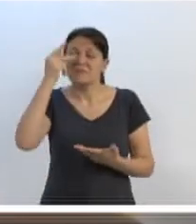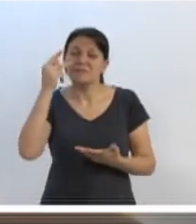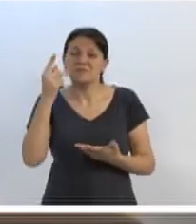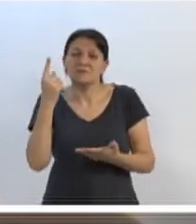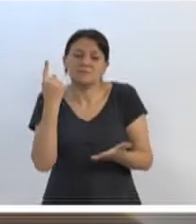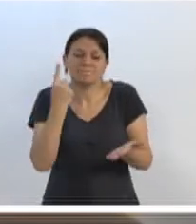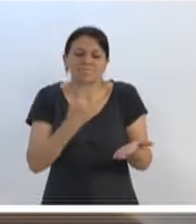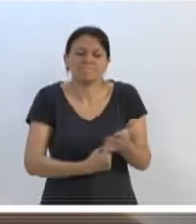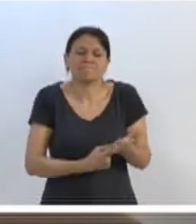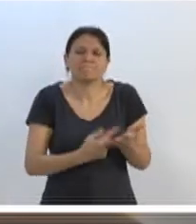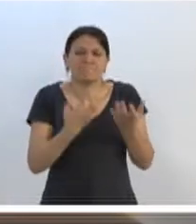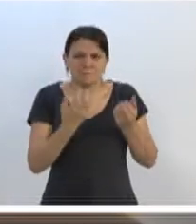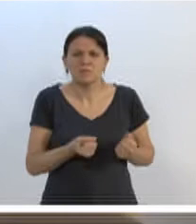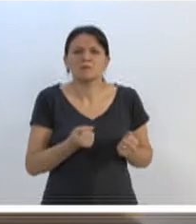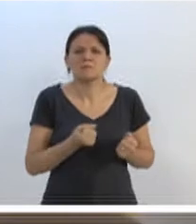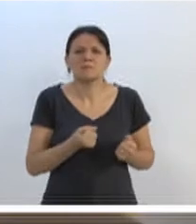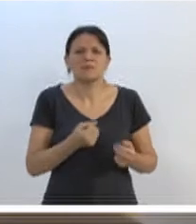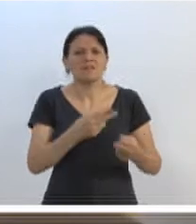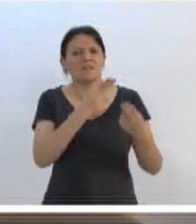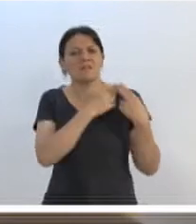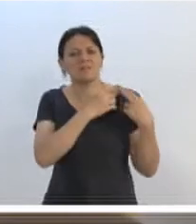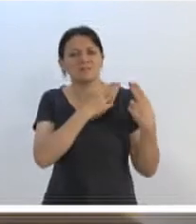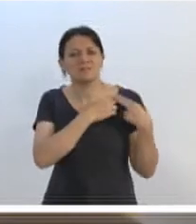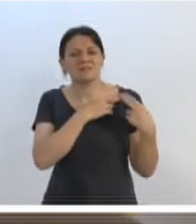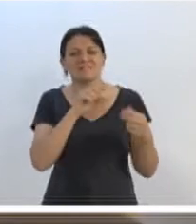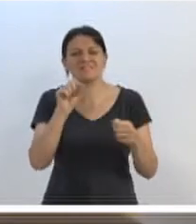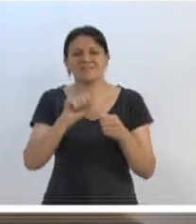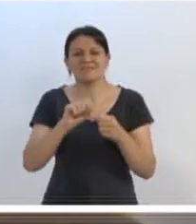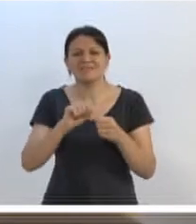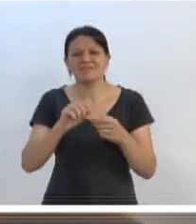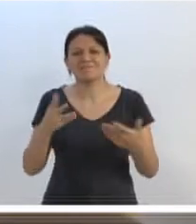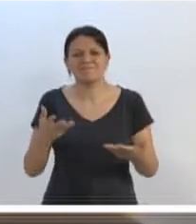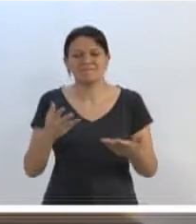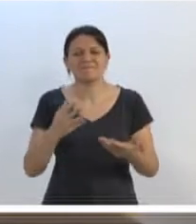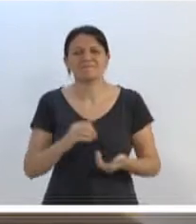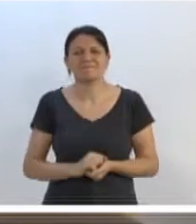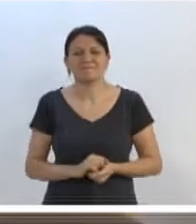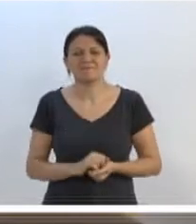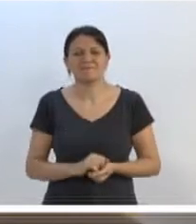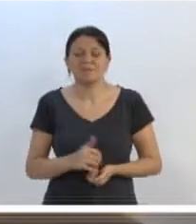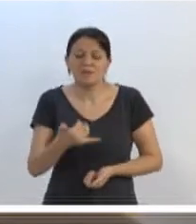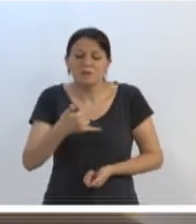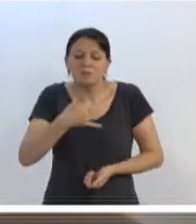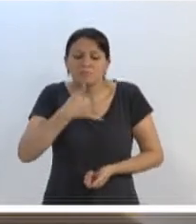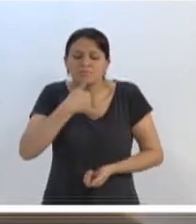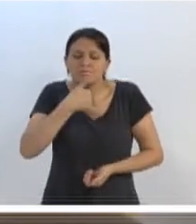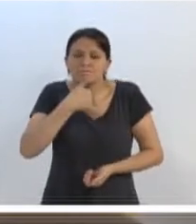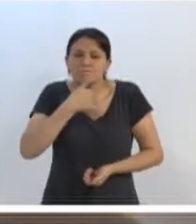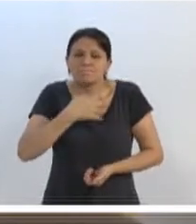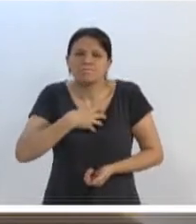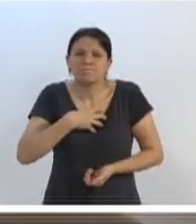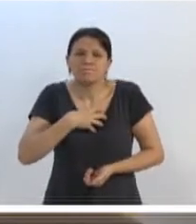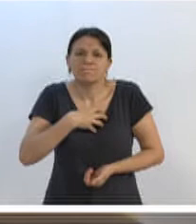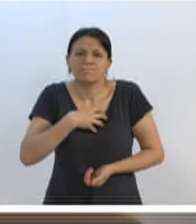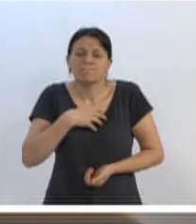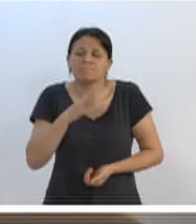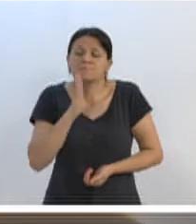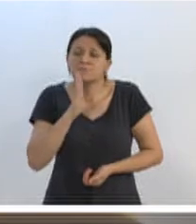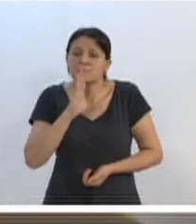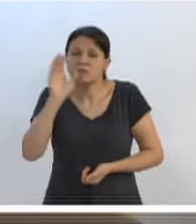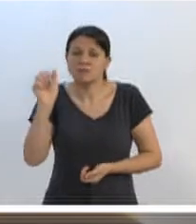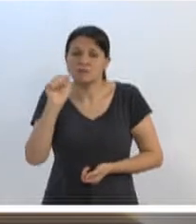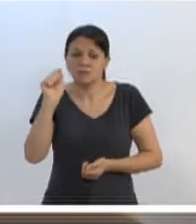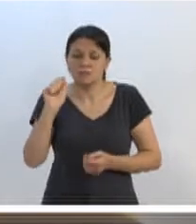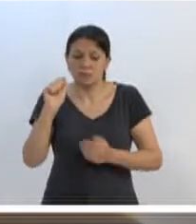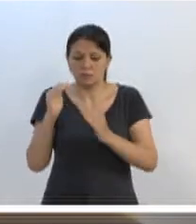compromisso, elas devem ser responsáveis por aquilo que está fazendo. Eu fico triste. Eu conheço os moradores